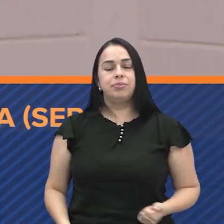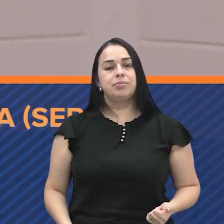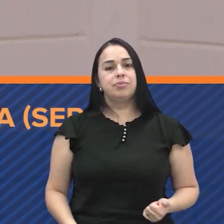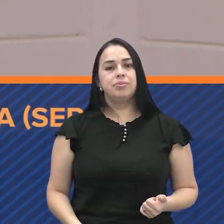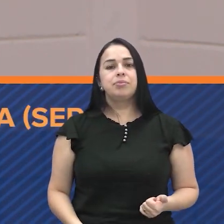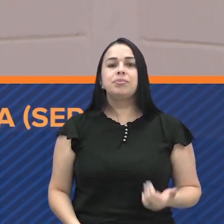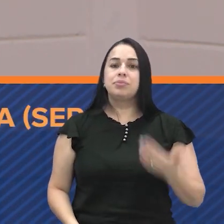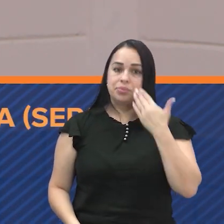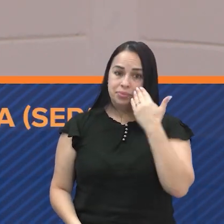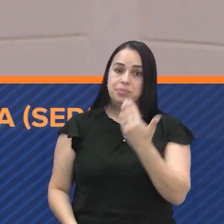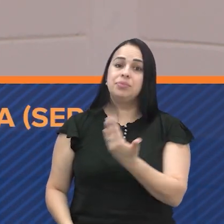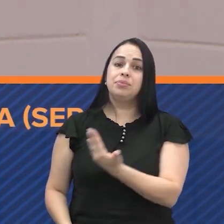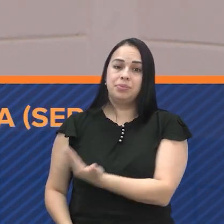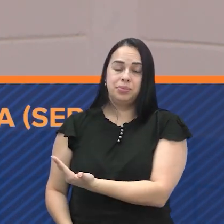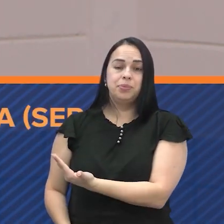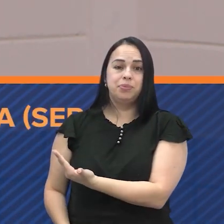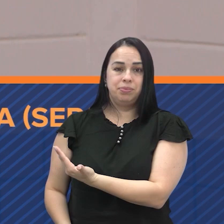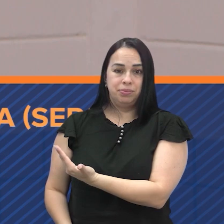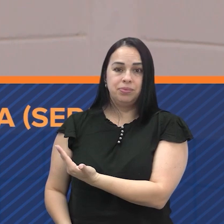telefones. Então, o telefone